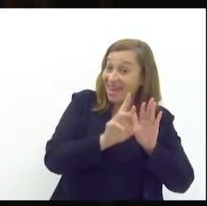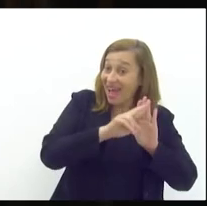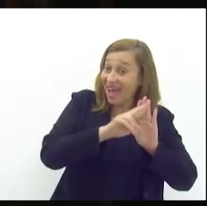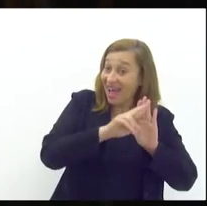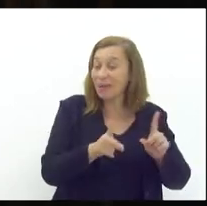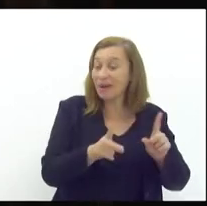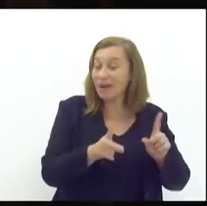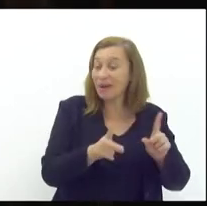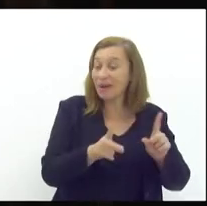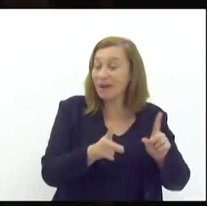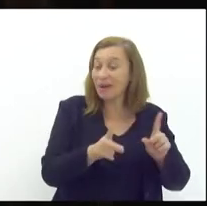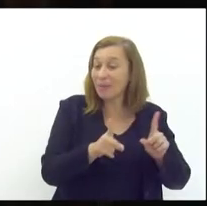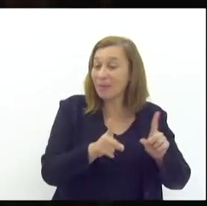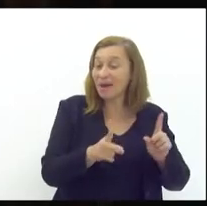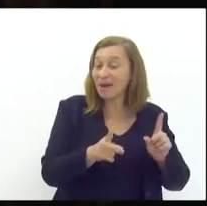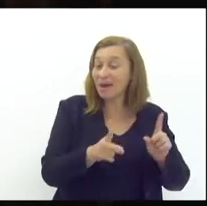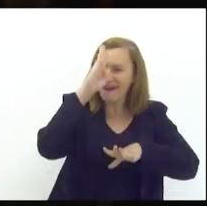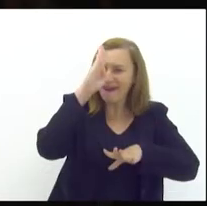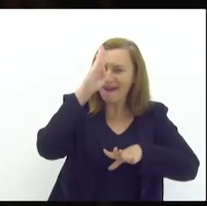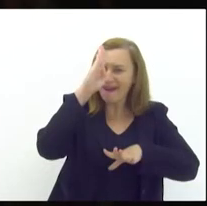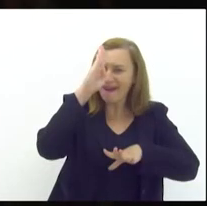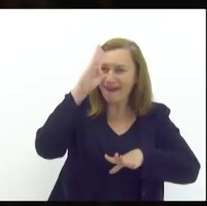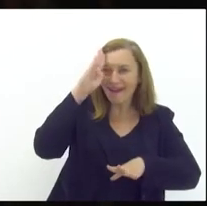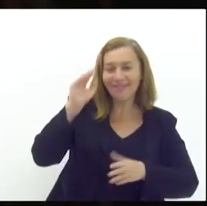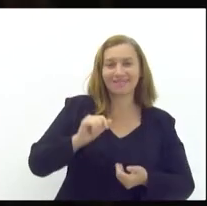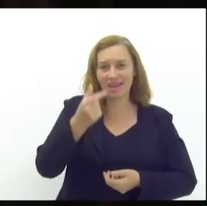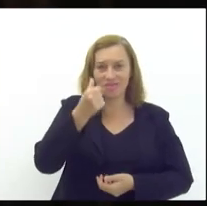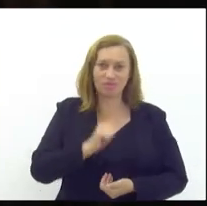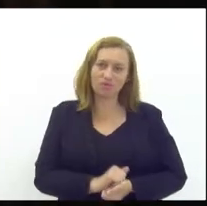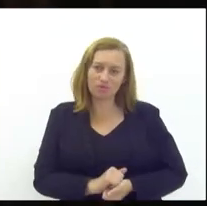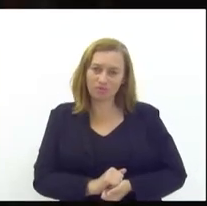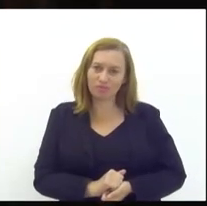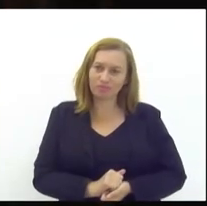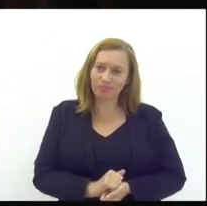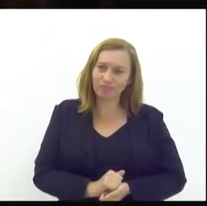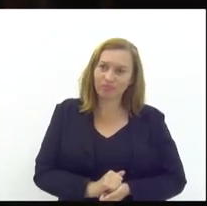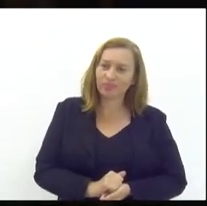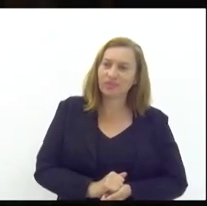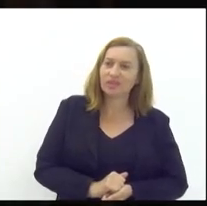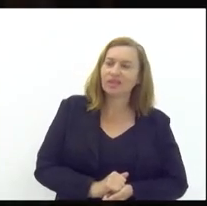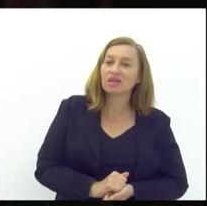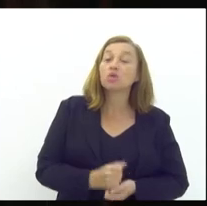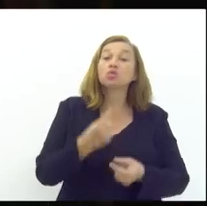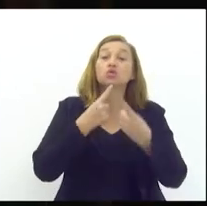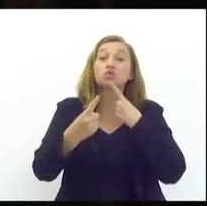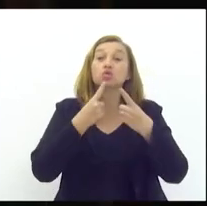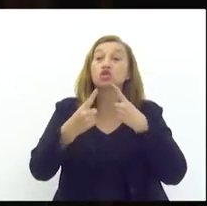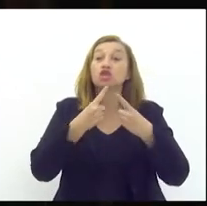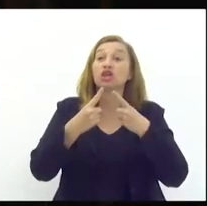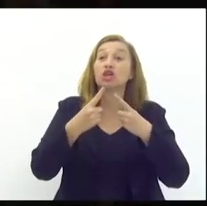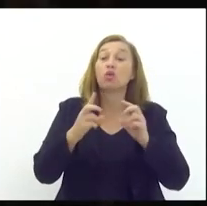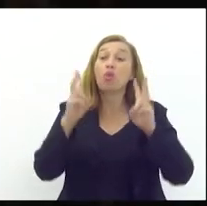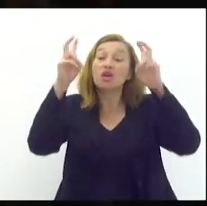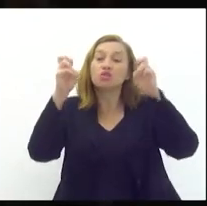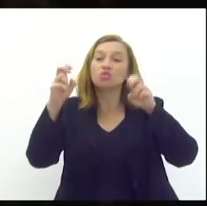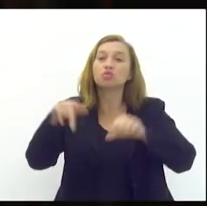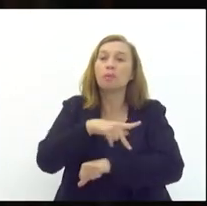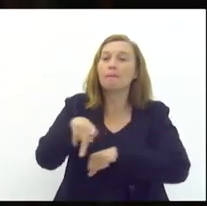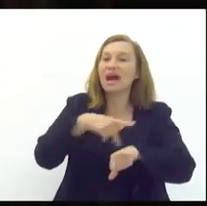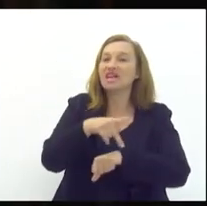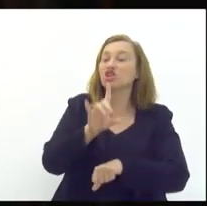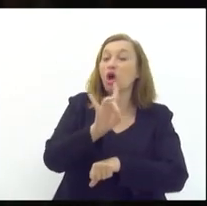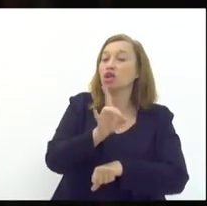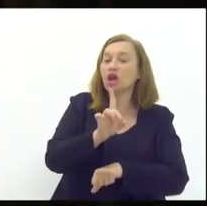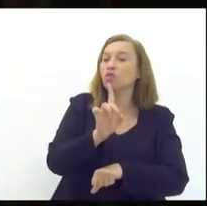O tema é um tema acadêmico que sai das férias específicas do estado para se discutir o país Então faça aqui a minha